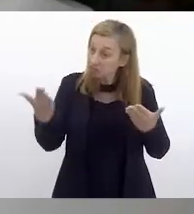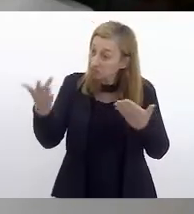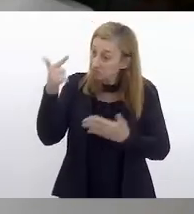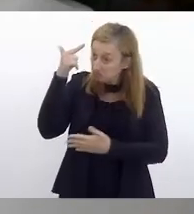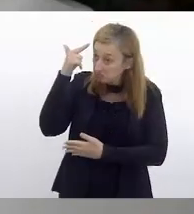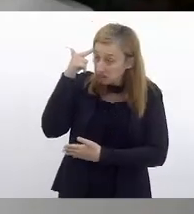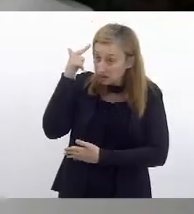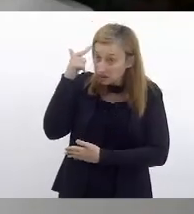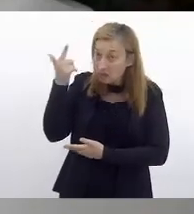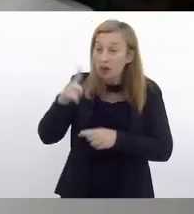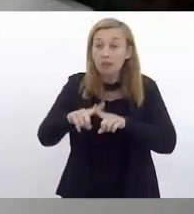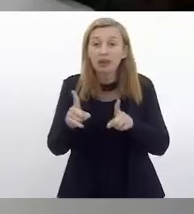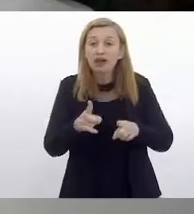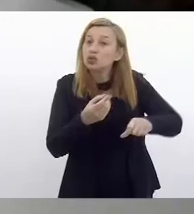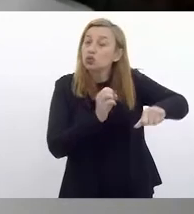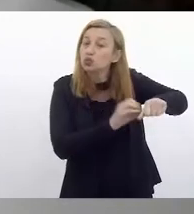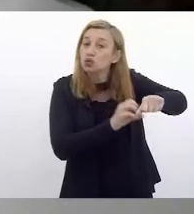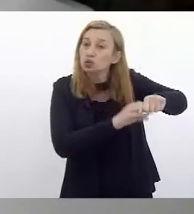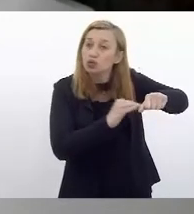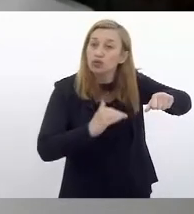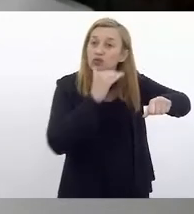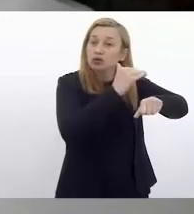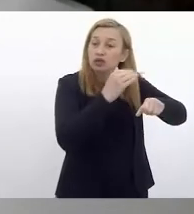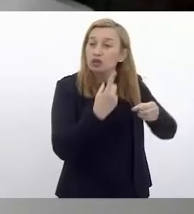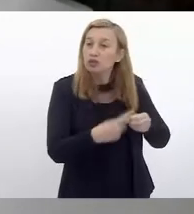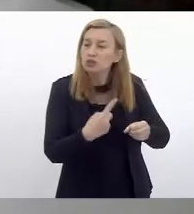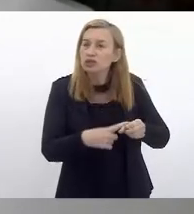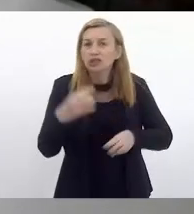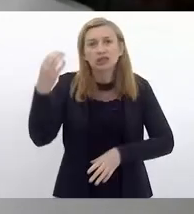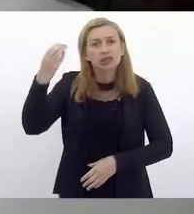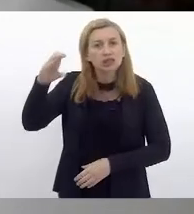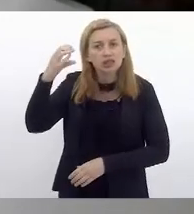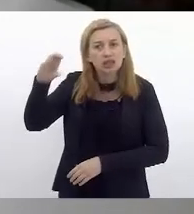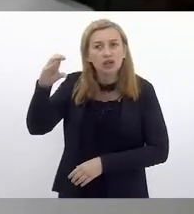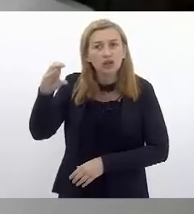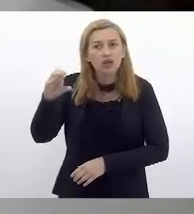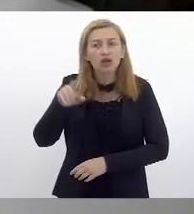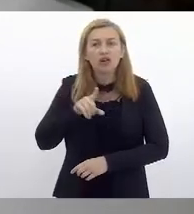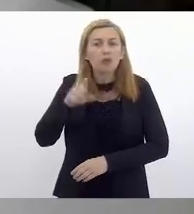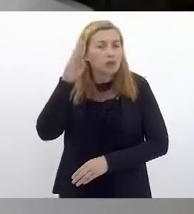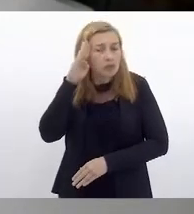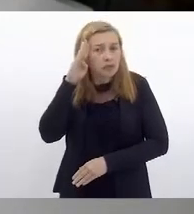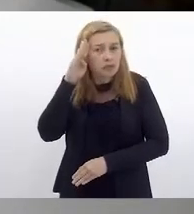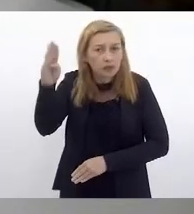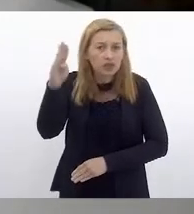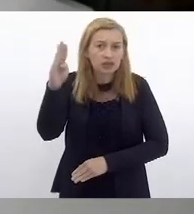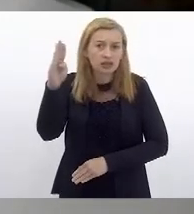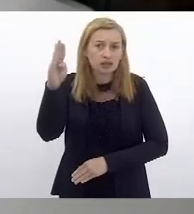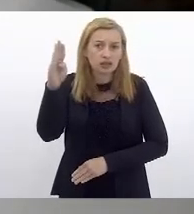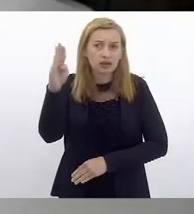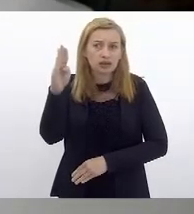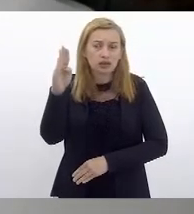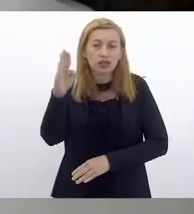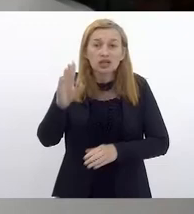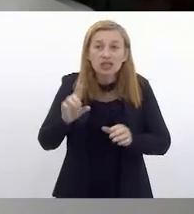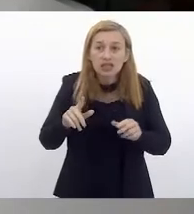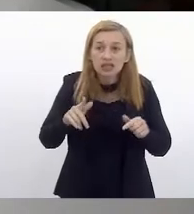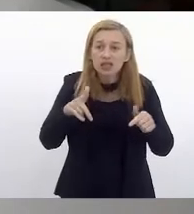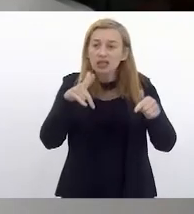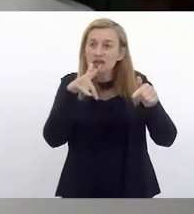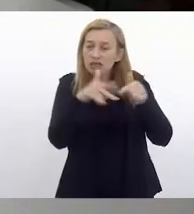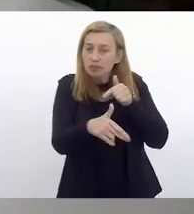reflexão. Mas o Fundo Soberano no município de Niterói, ele foi fundamental para impedir